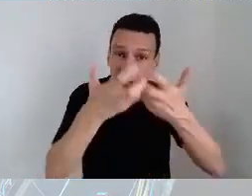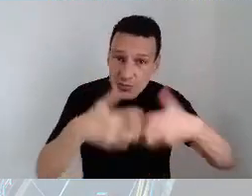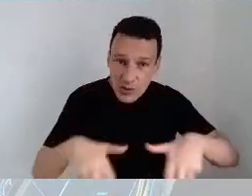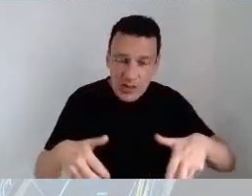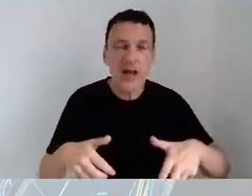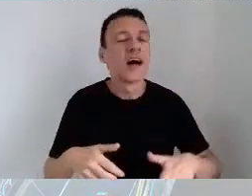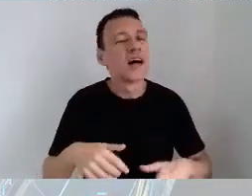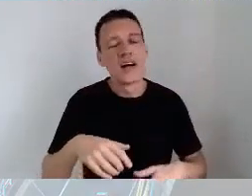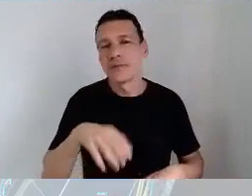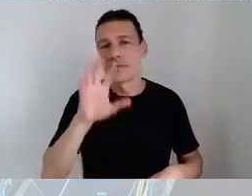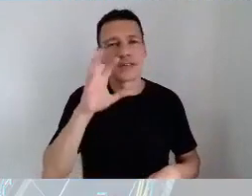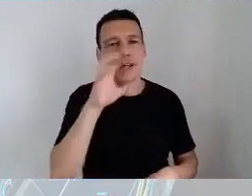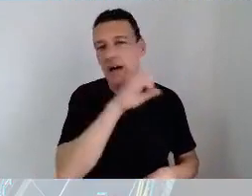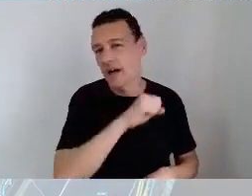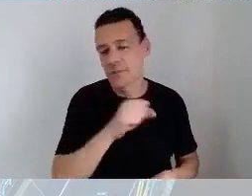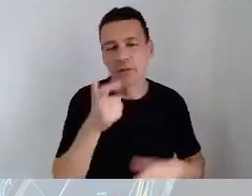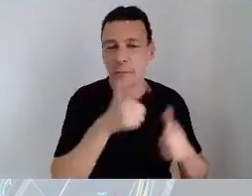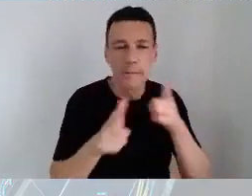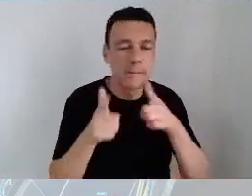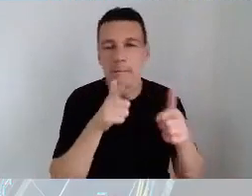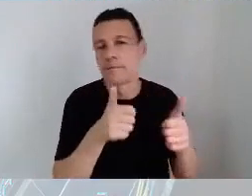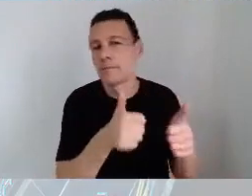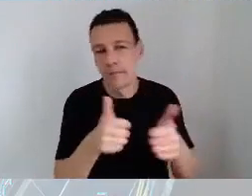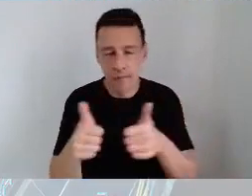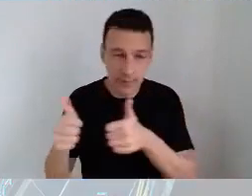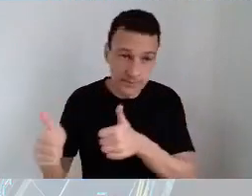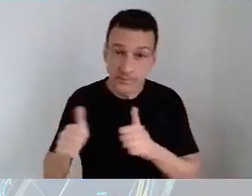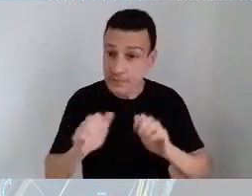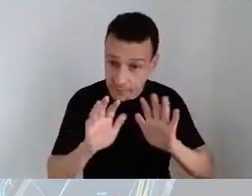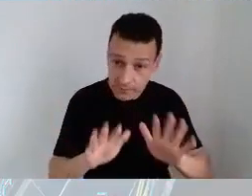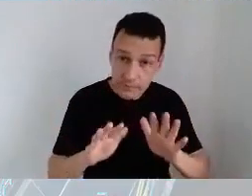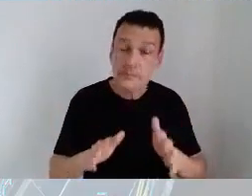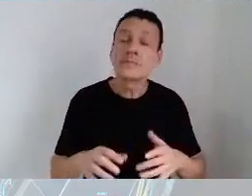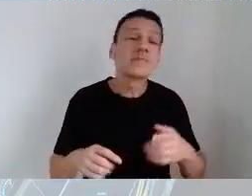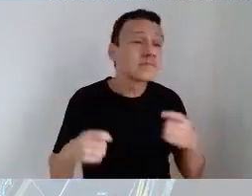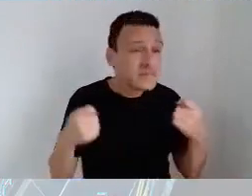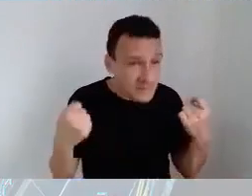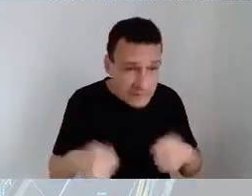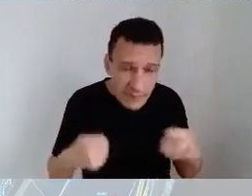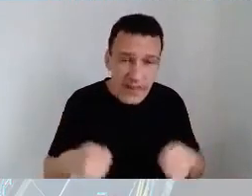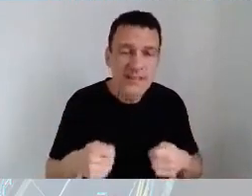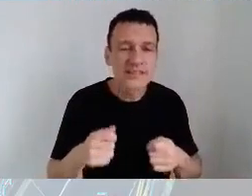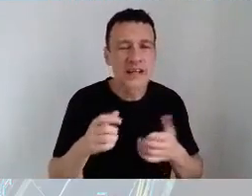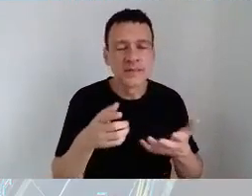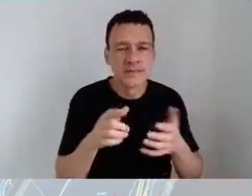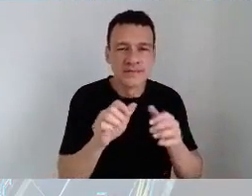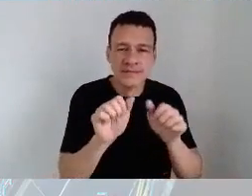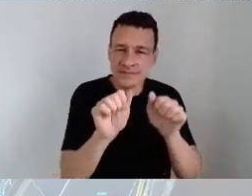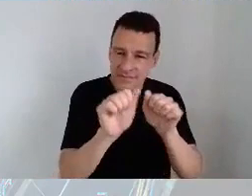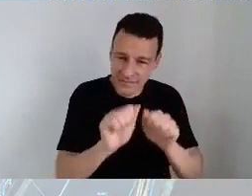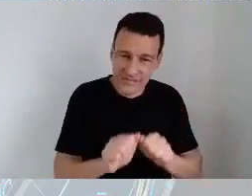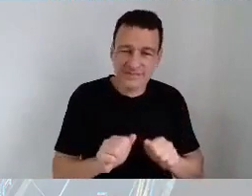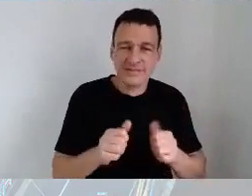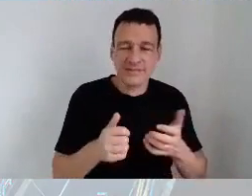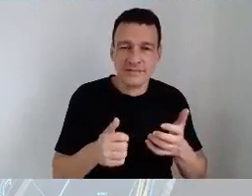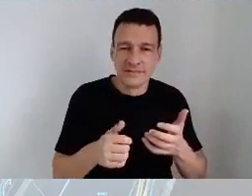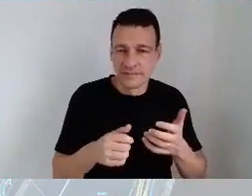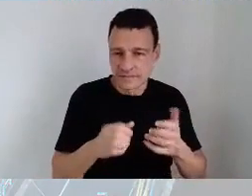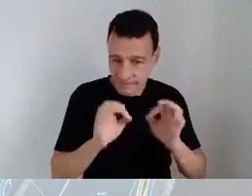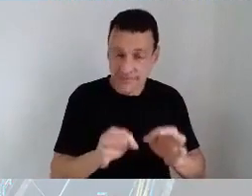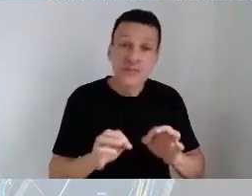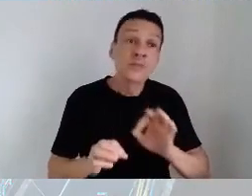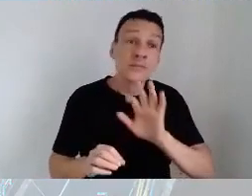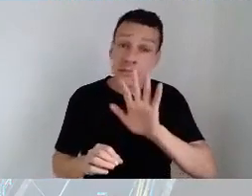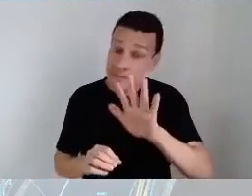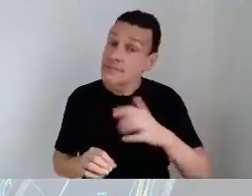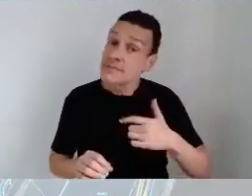monitorar a aplicação é muito importante na execução. E aqui, eu vou falar, faça o que eu digo e não faça o que eu